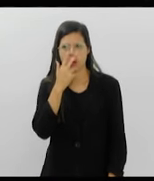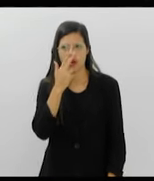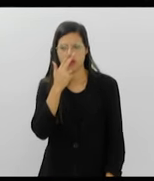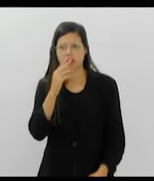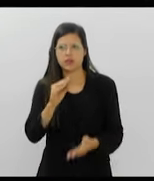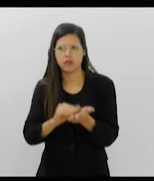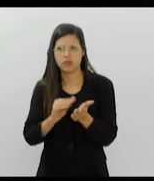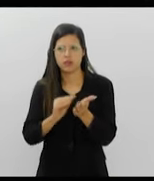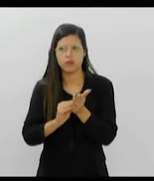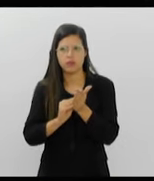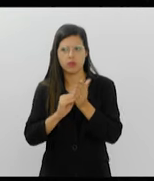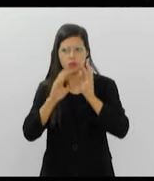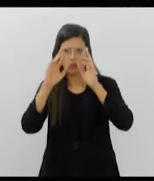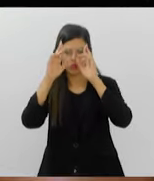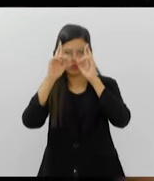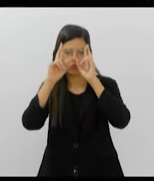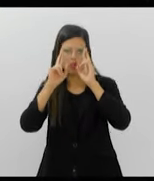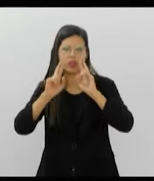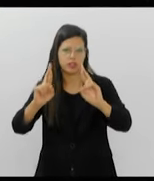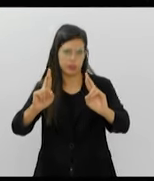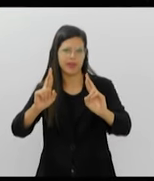os limites admissíveis.